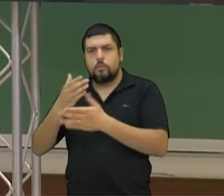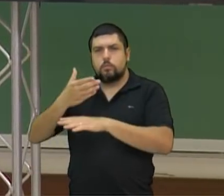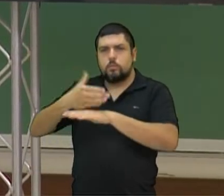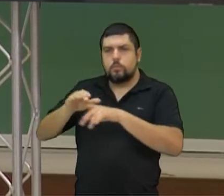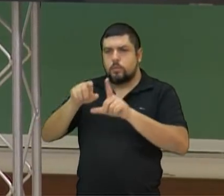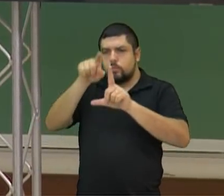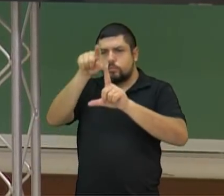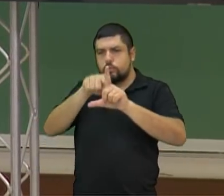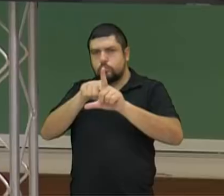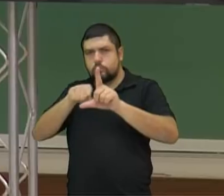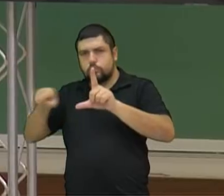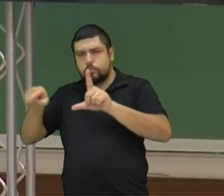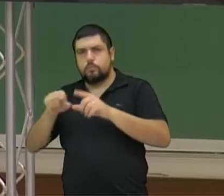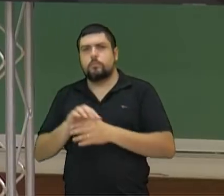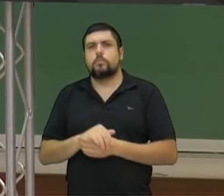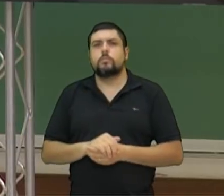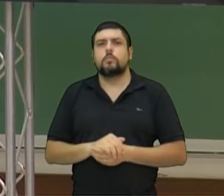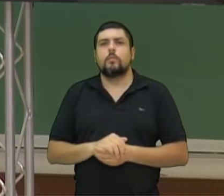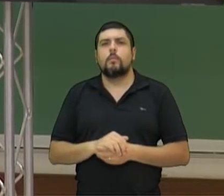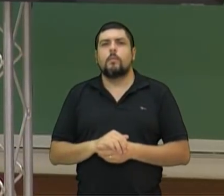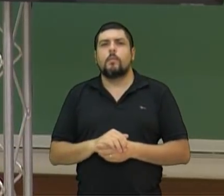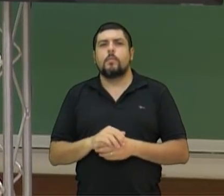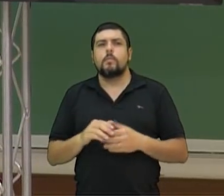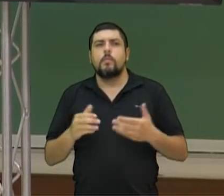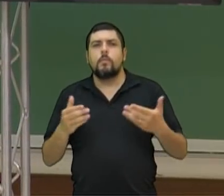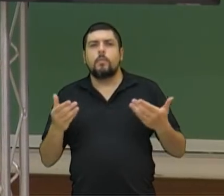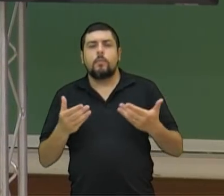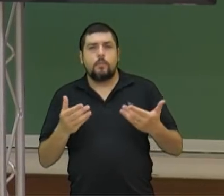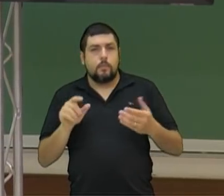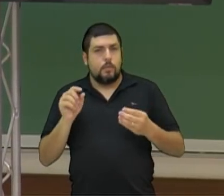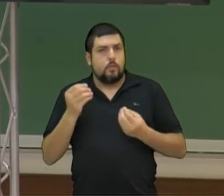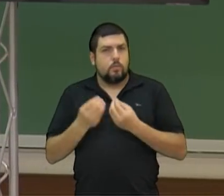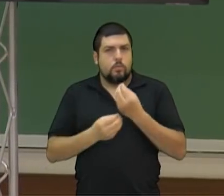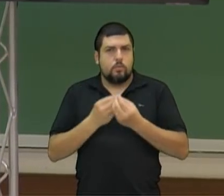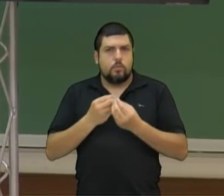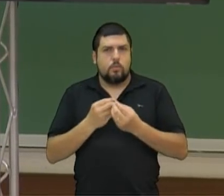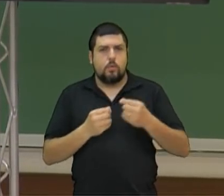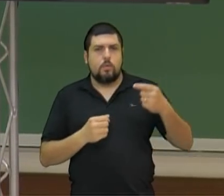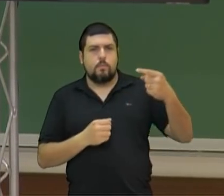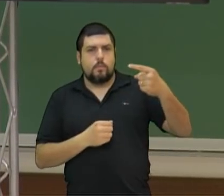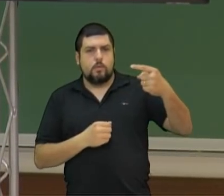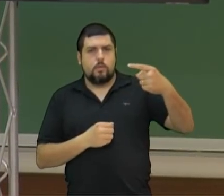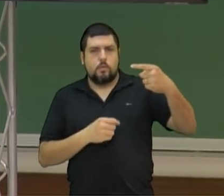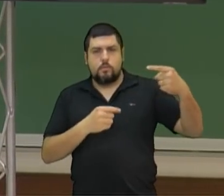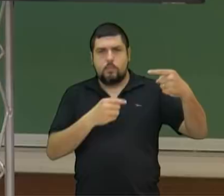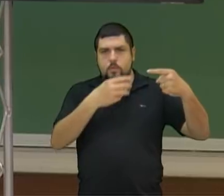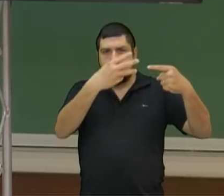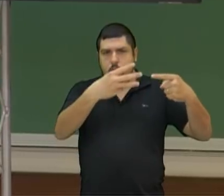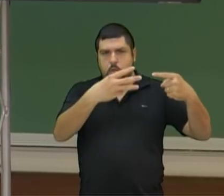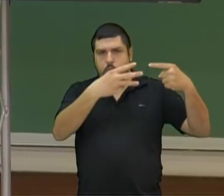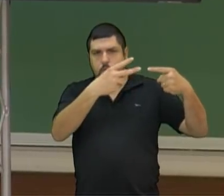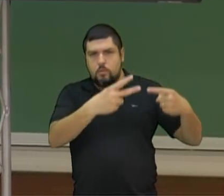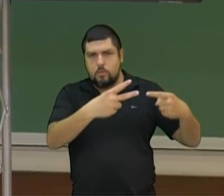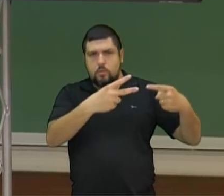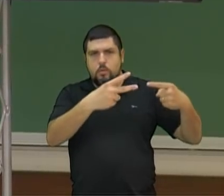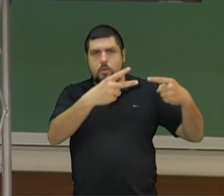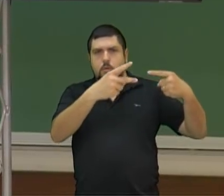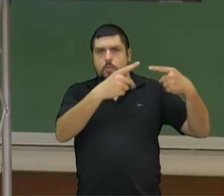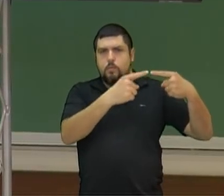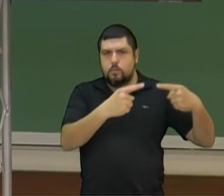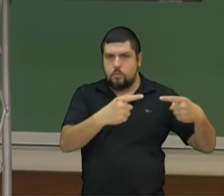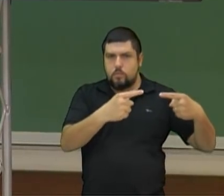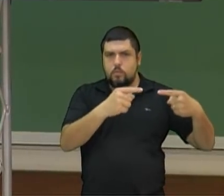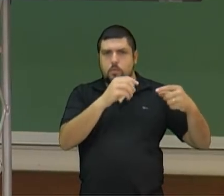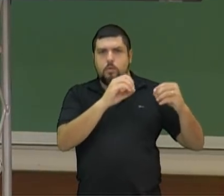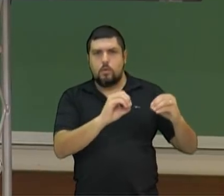vez, reparem no seguinte, eu coloquei valores diferentes aqui, eu coloquei menos 3, menos 2, menos 1, 0 e 1, tá? Por